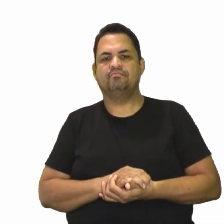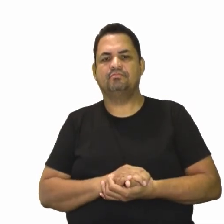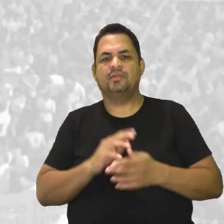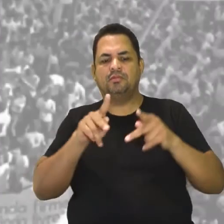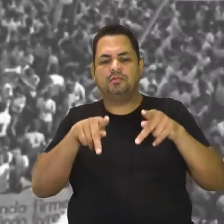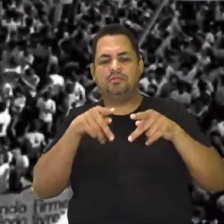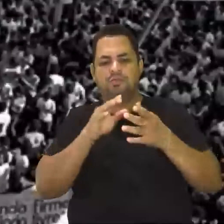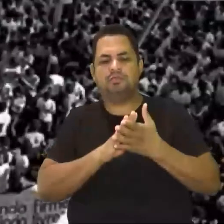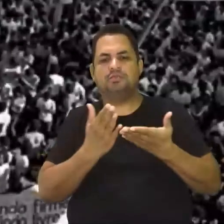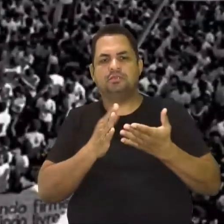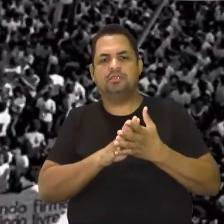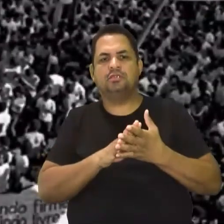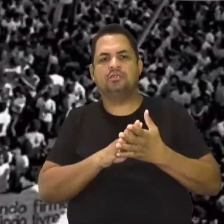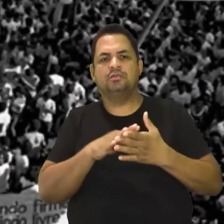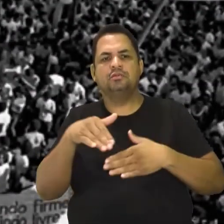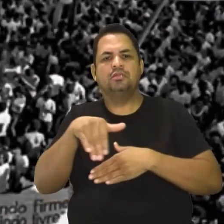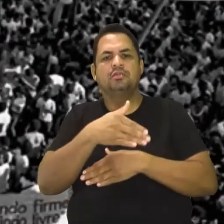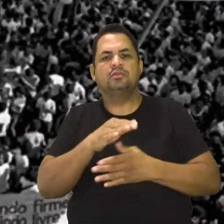na rua.